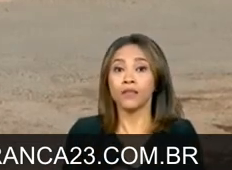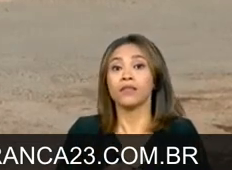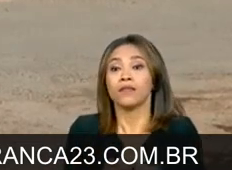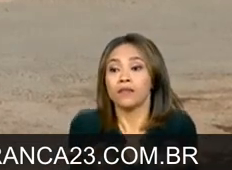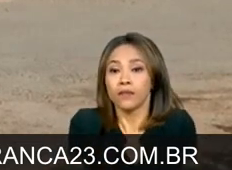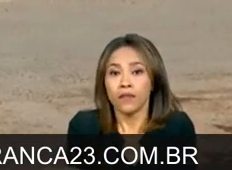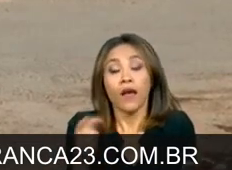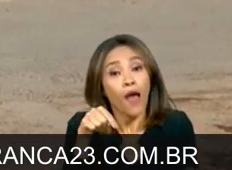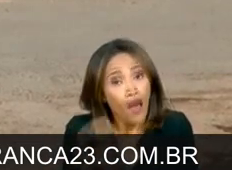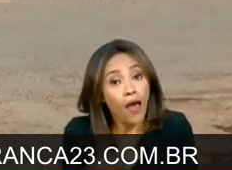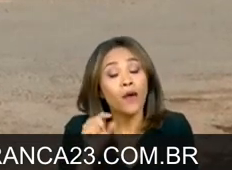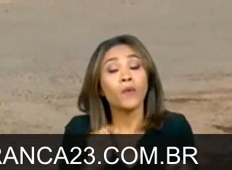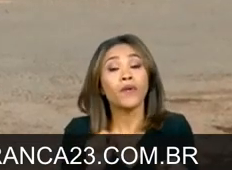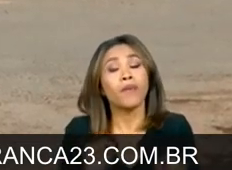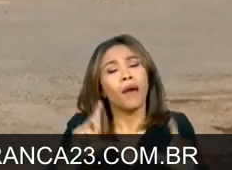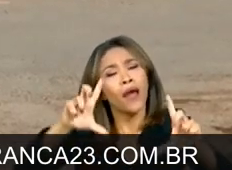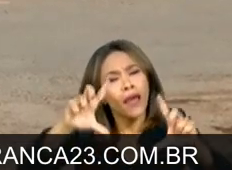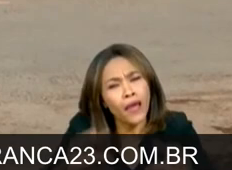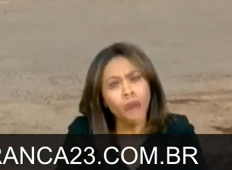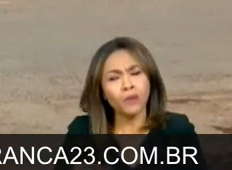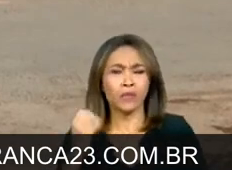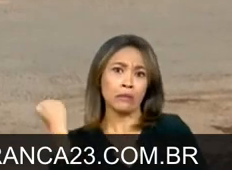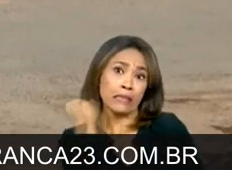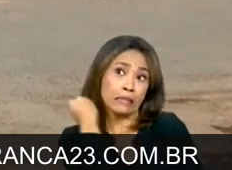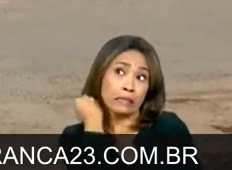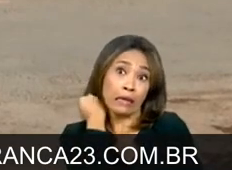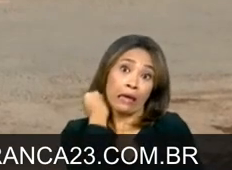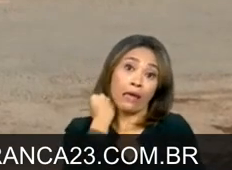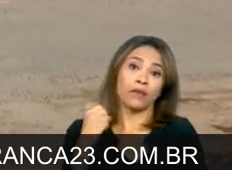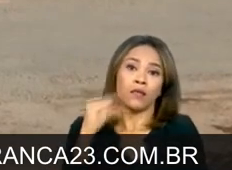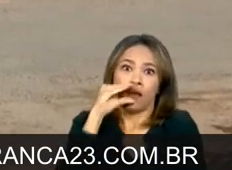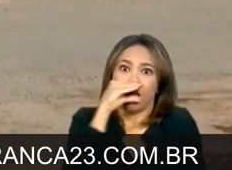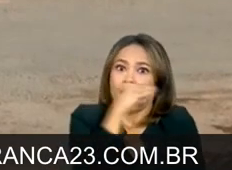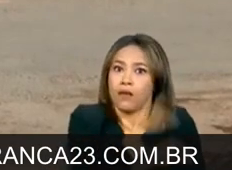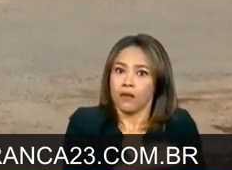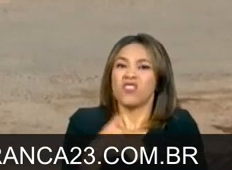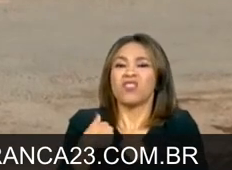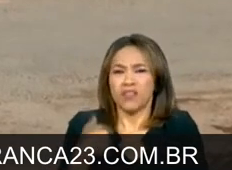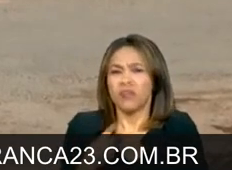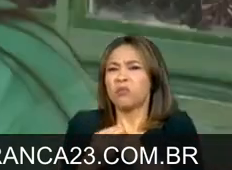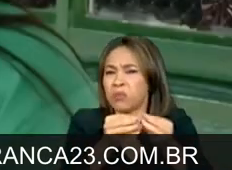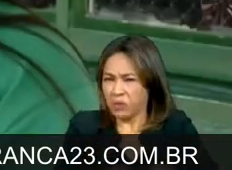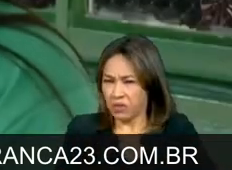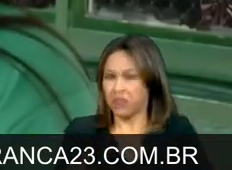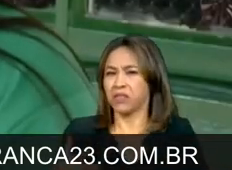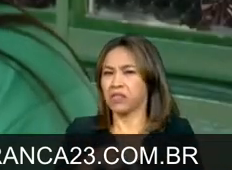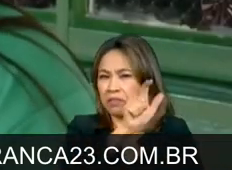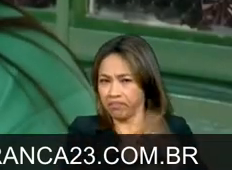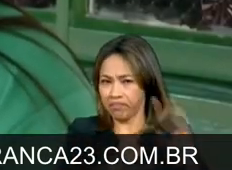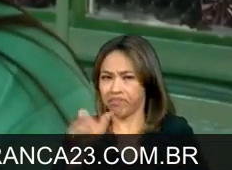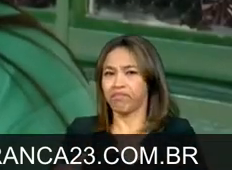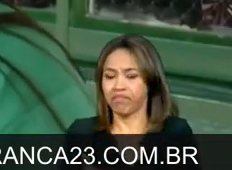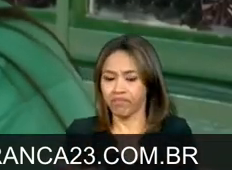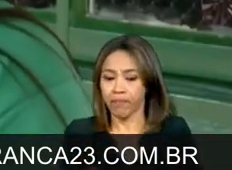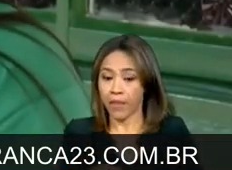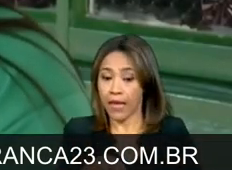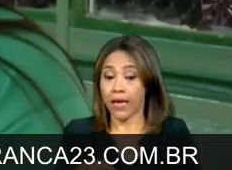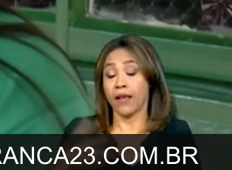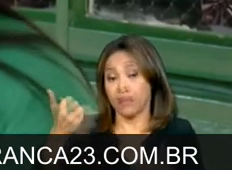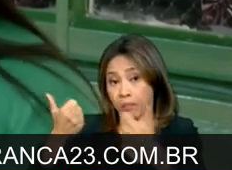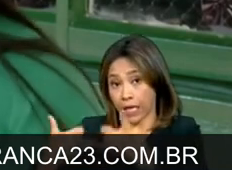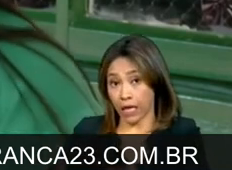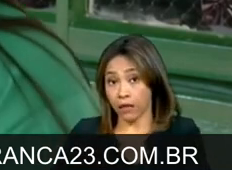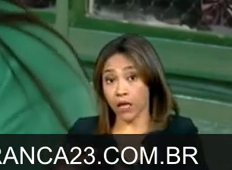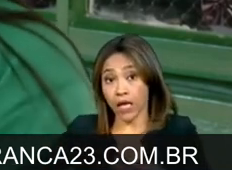medidas para, pelo menos, minimizar o estresse térmico que afeta bastante os funcionários. De vez em quando eles dão uma parada